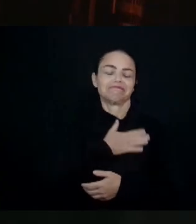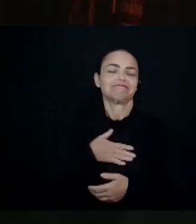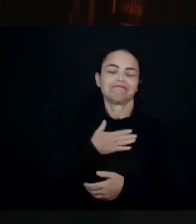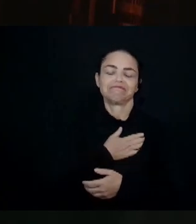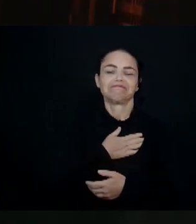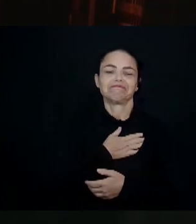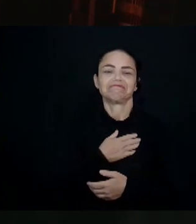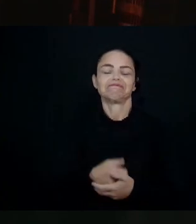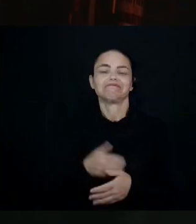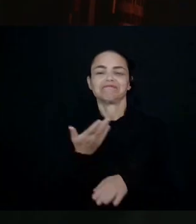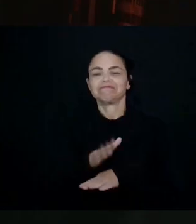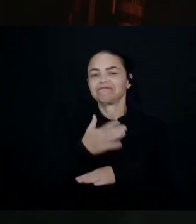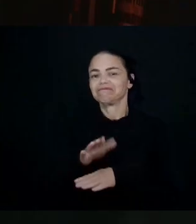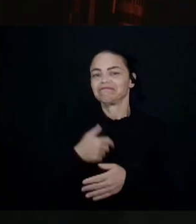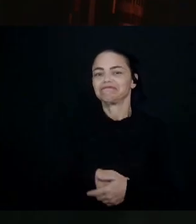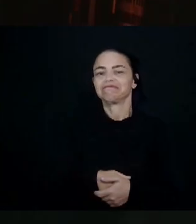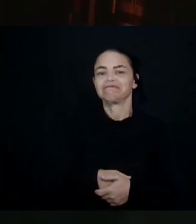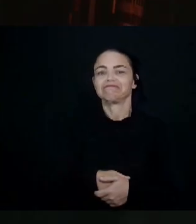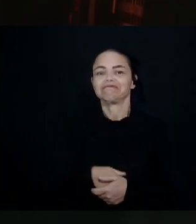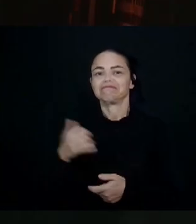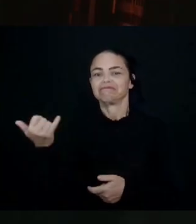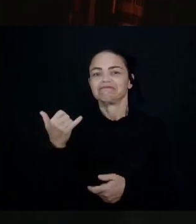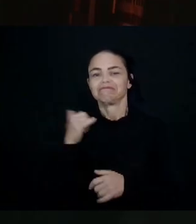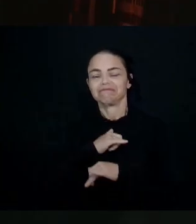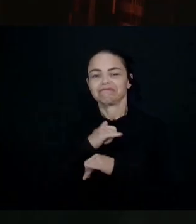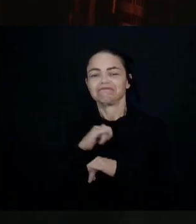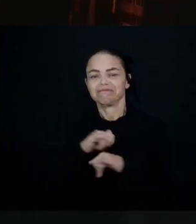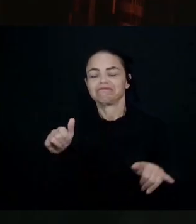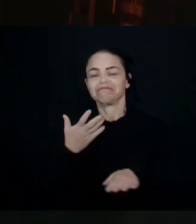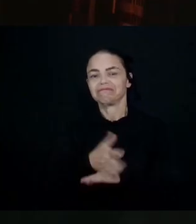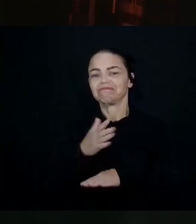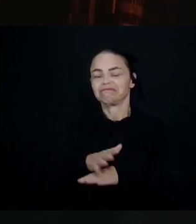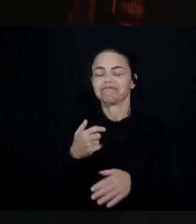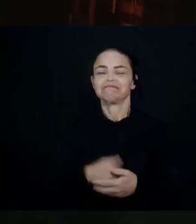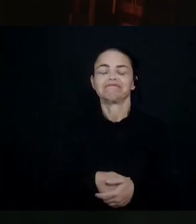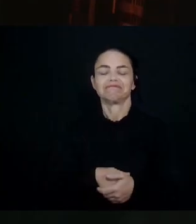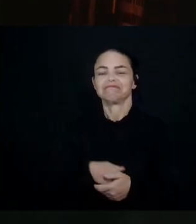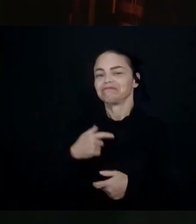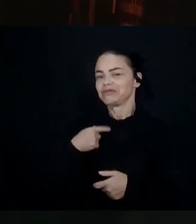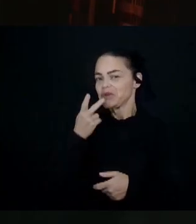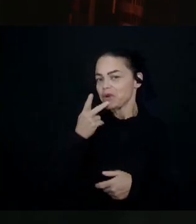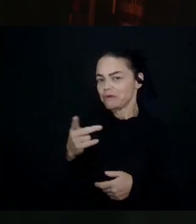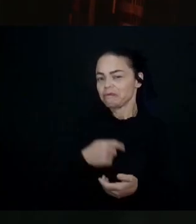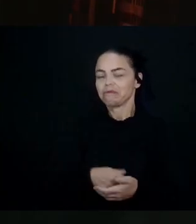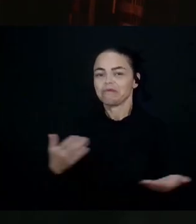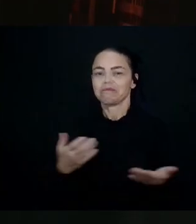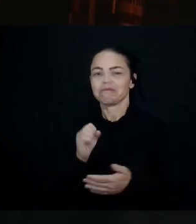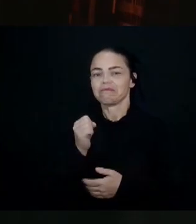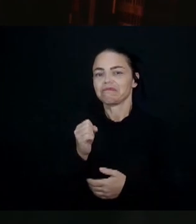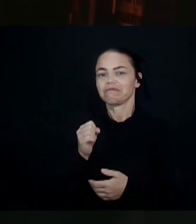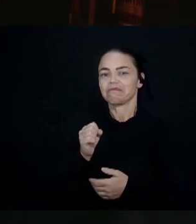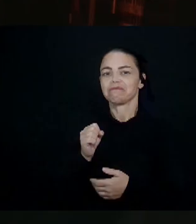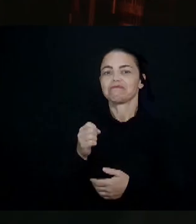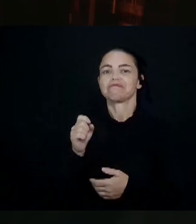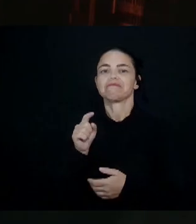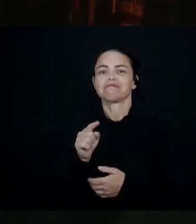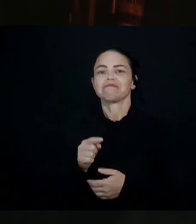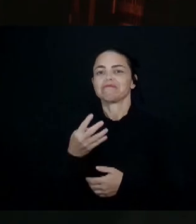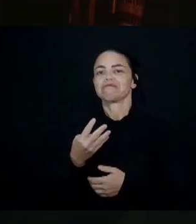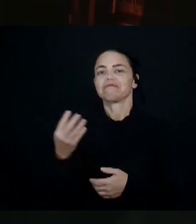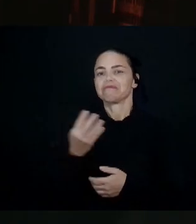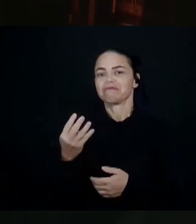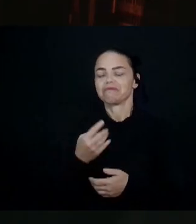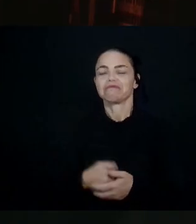participa conosco. A produção tá avisando que nós temos algumas participações. Vamos ver o que o pessoal tá falando? Agora 8h44 minutinhos, estamos aqui